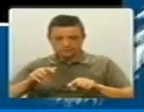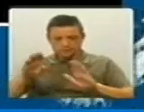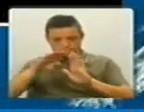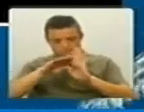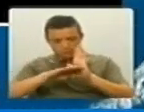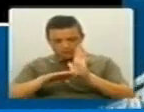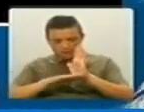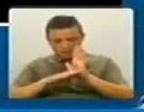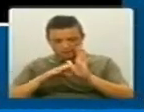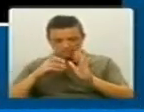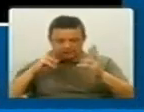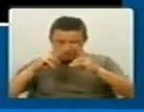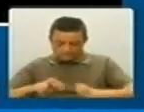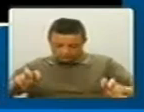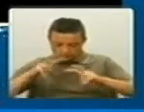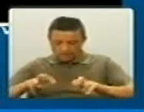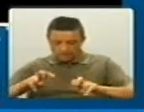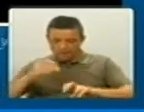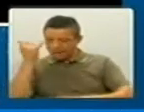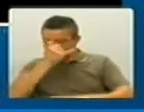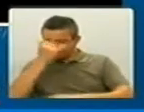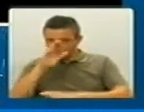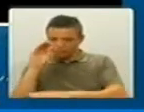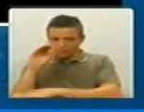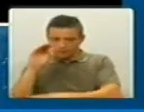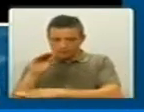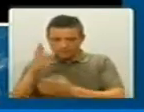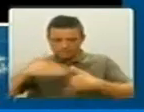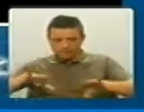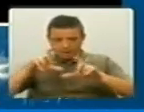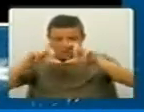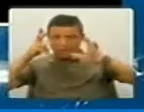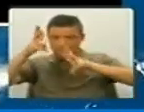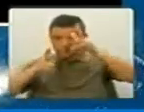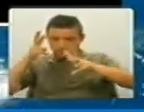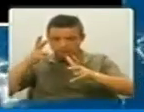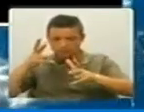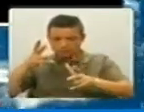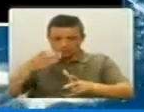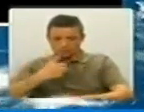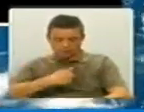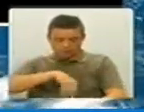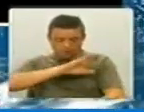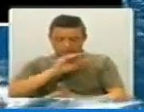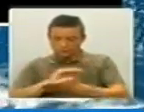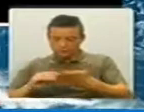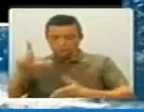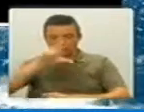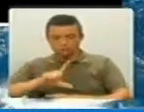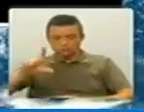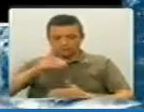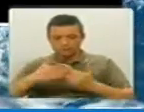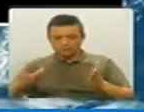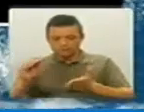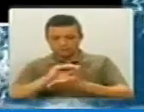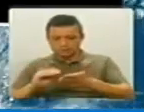para investigar a fraude bancária. E esta empresa tem tanto sucesso, nasceu em Coimbra, tem escritórios em Lisboa e abriu há pouco tempo um escritório